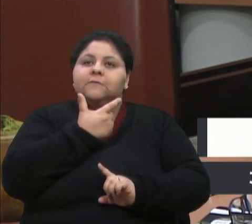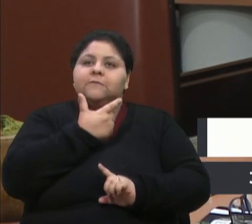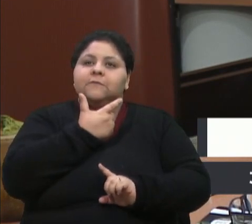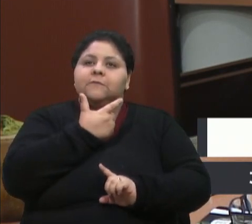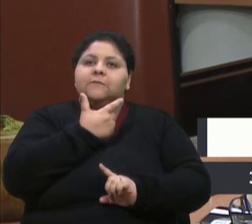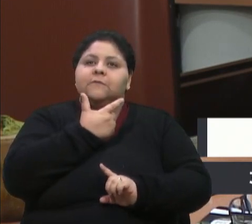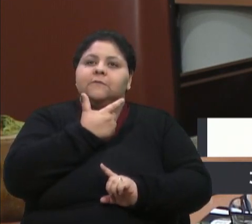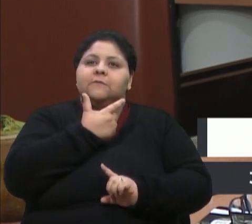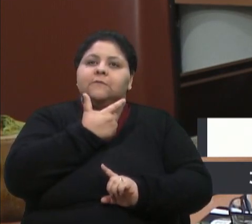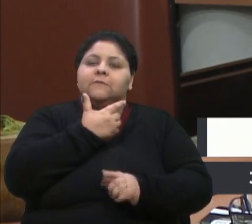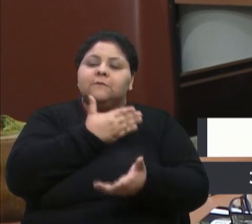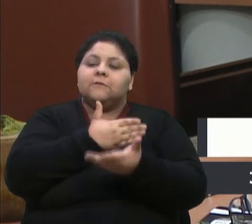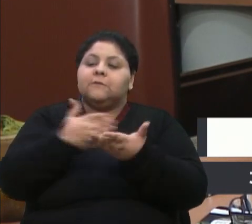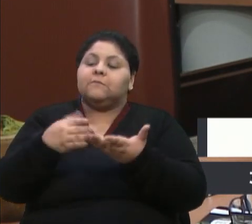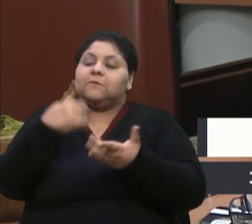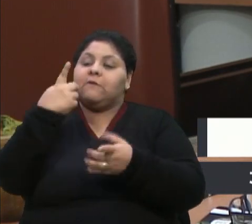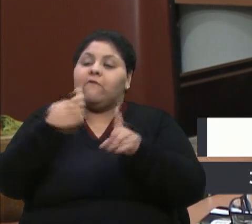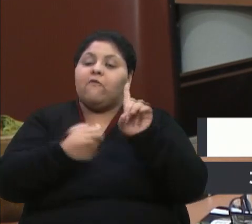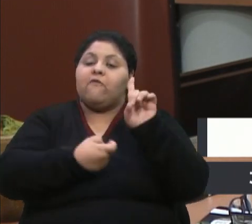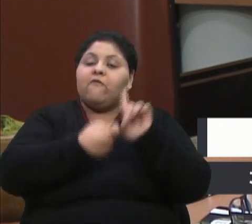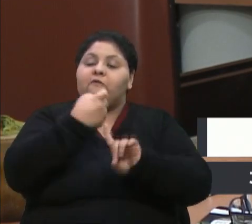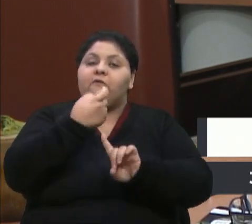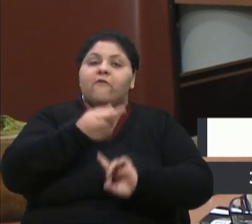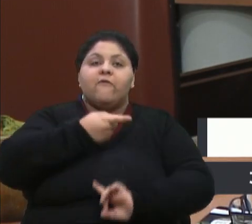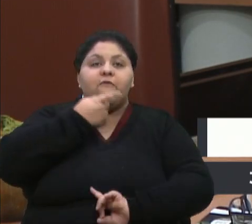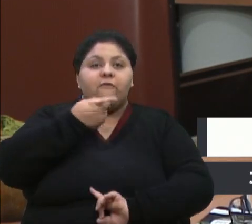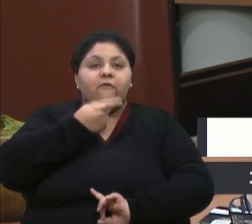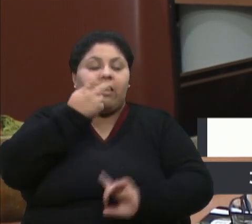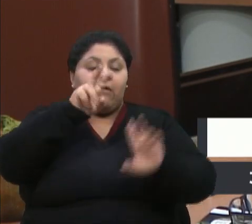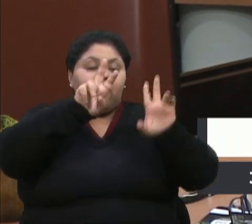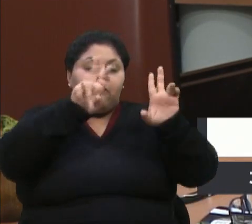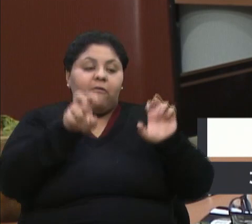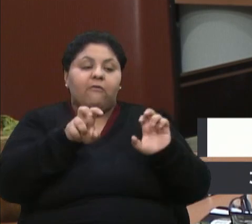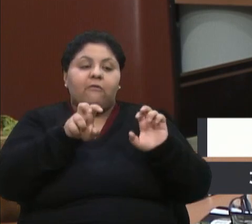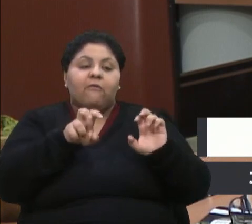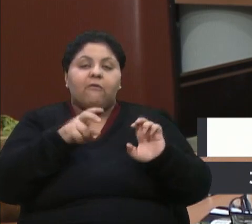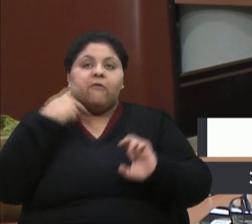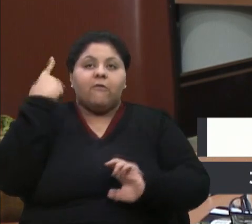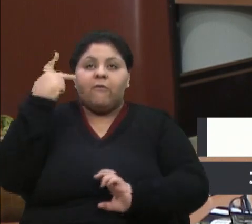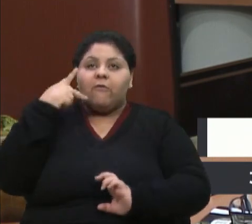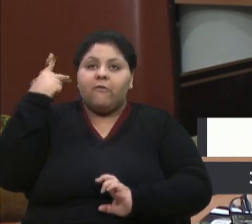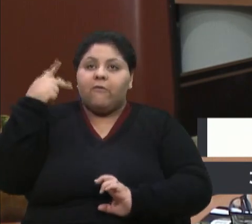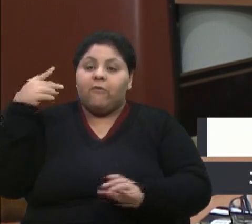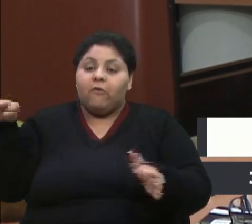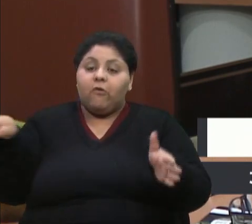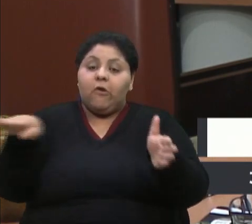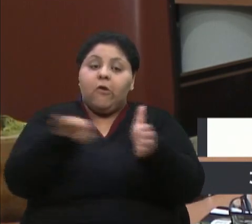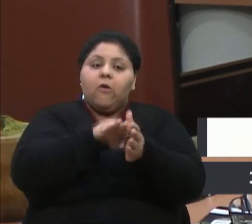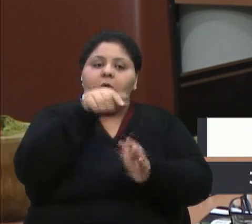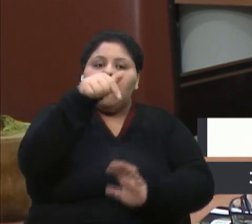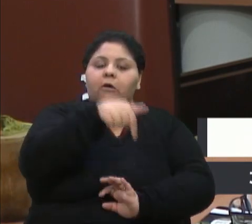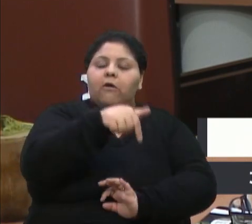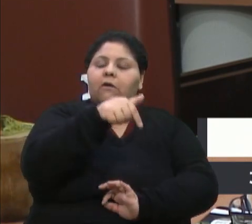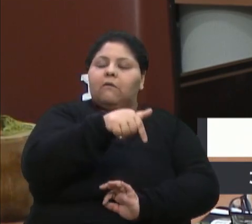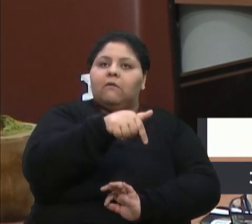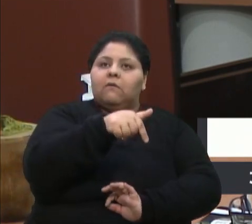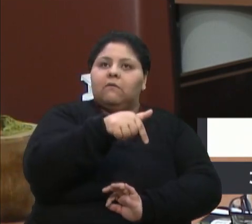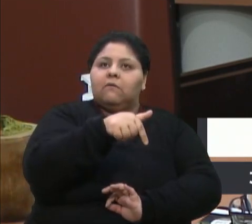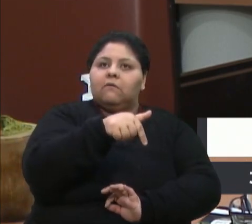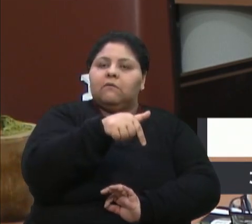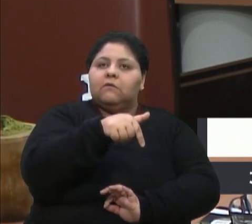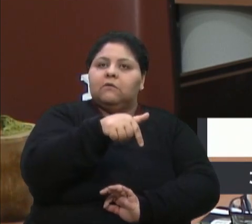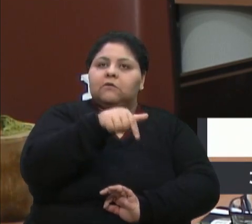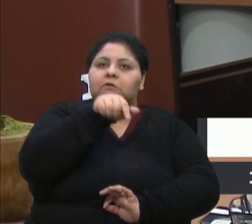um mês que ele vinha ali e falava sobre isso. Vereador, que quando eu cheguei aqui, vereador Bressan, com